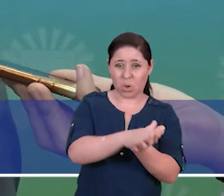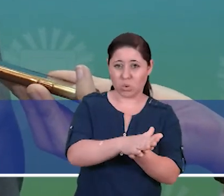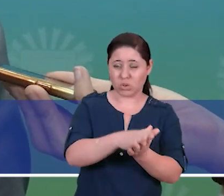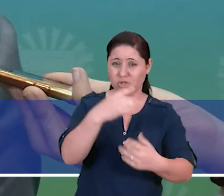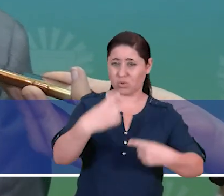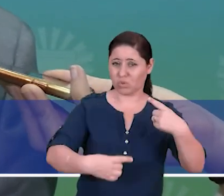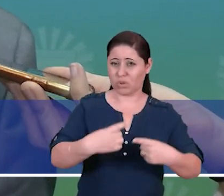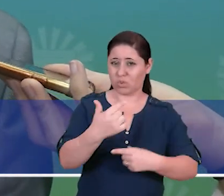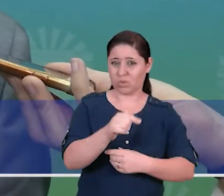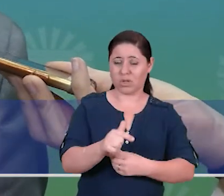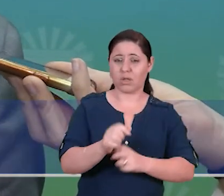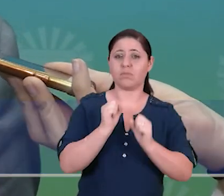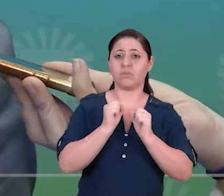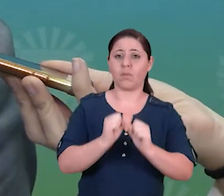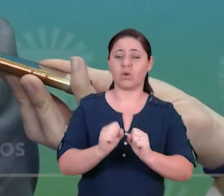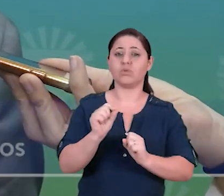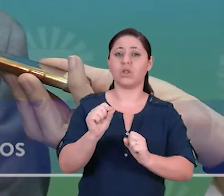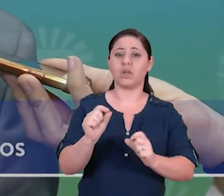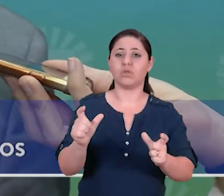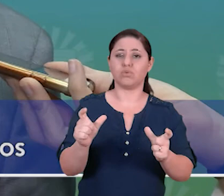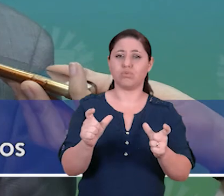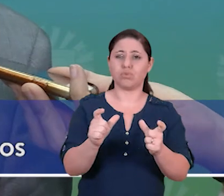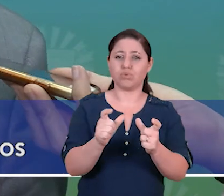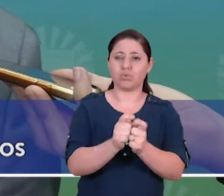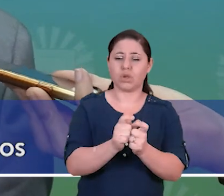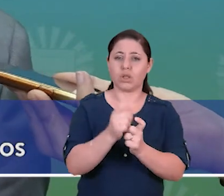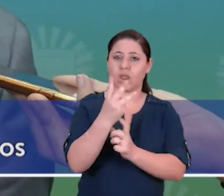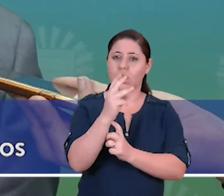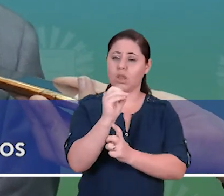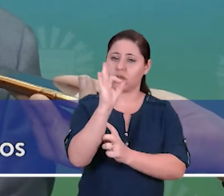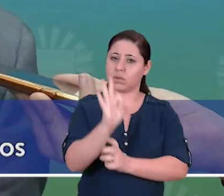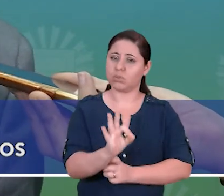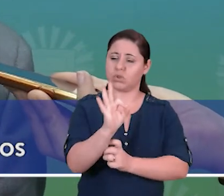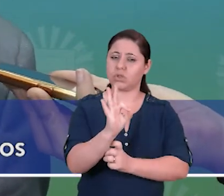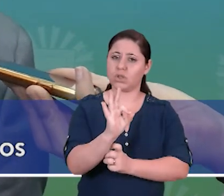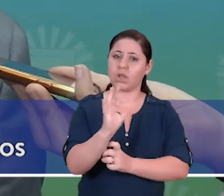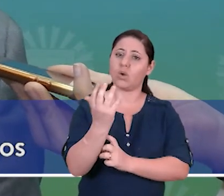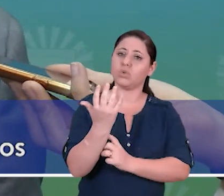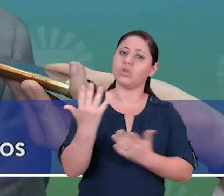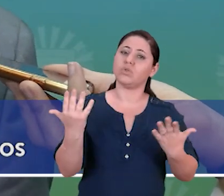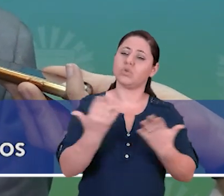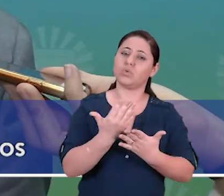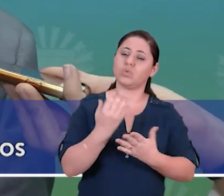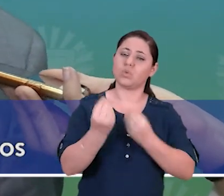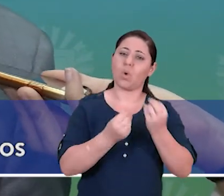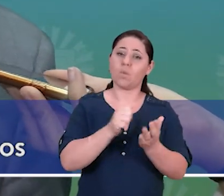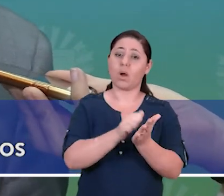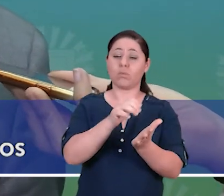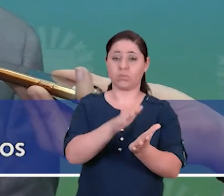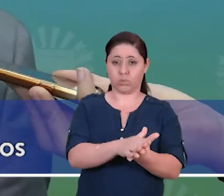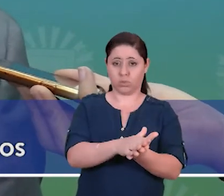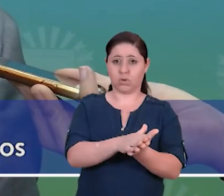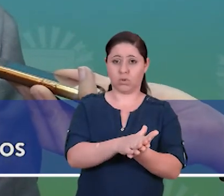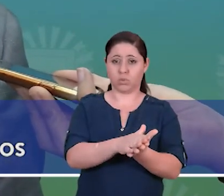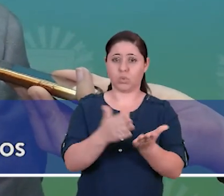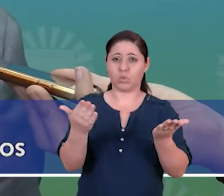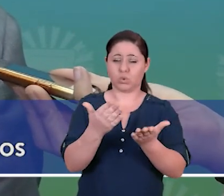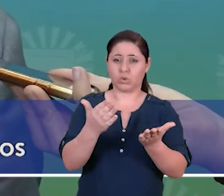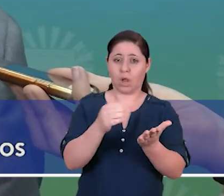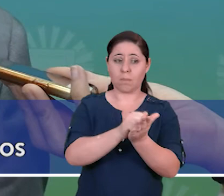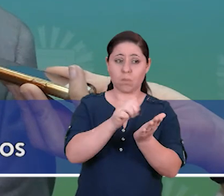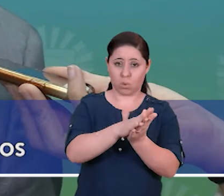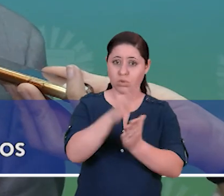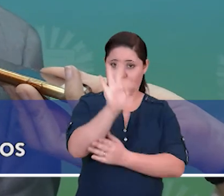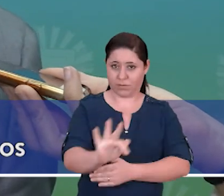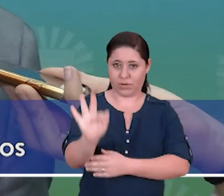multa, possa ser aplicado um redutor de 30%, como acontece, por exemplo, hoje em relação à multa.